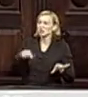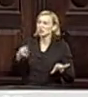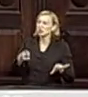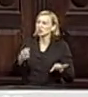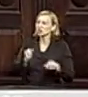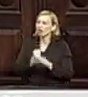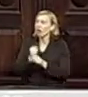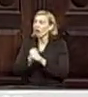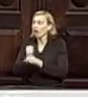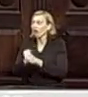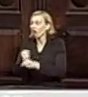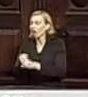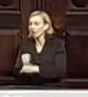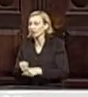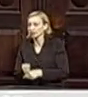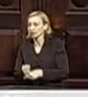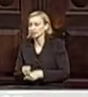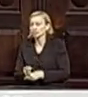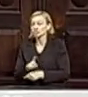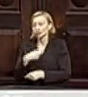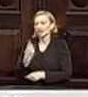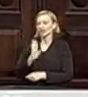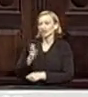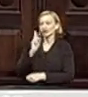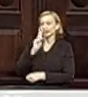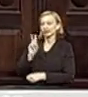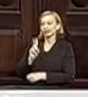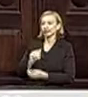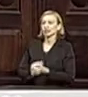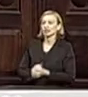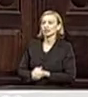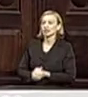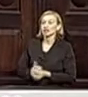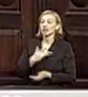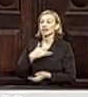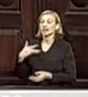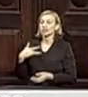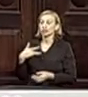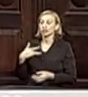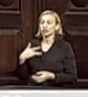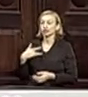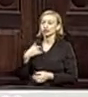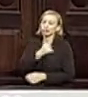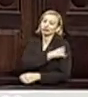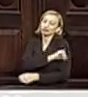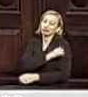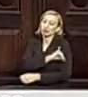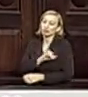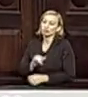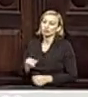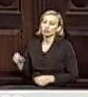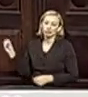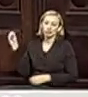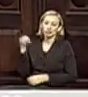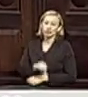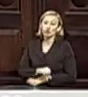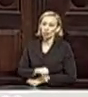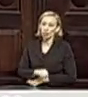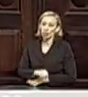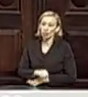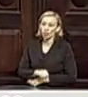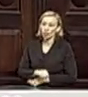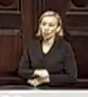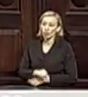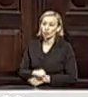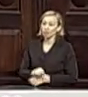esses modelos, a gente já viu que a saúde do Estado do Rio de Janeiro não melhorou, ficou mais cara,